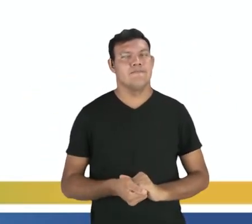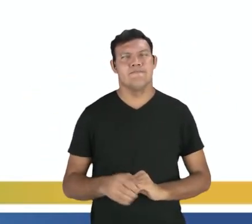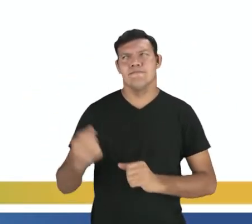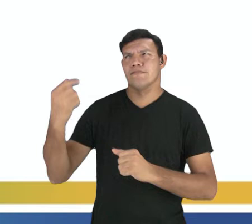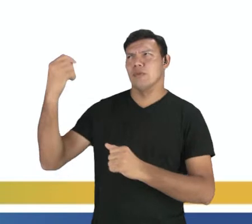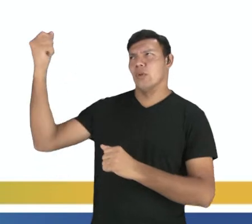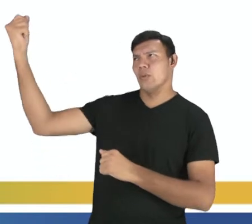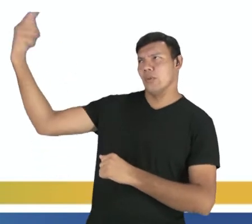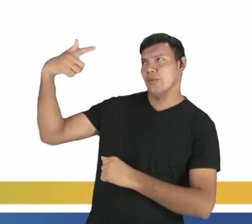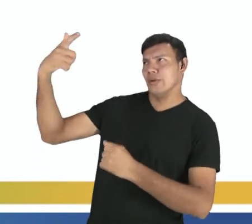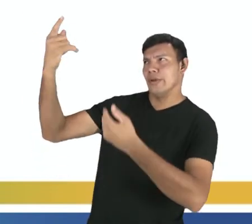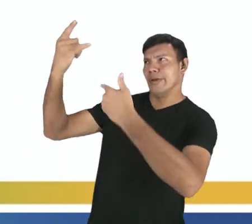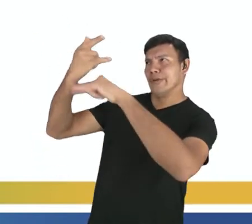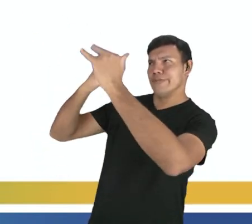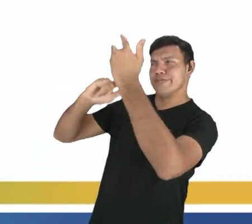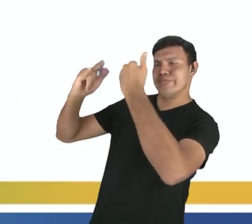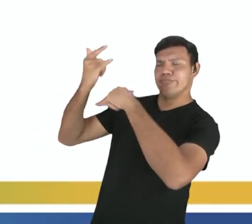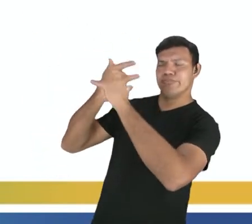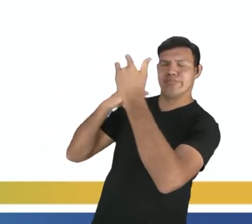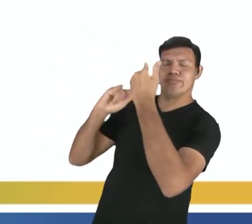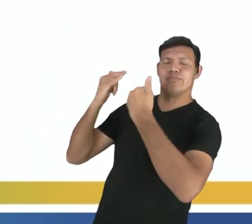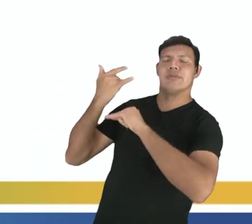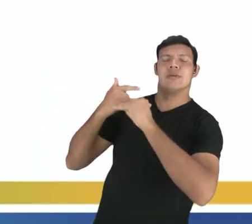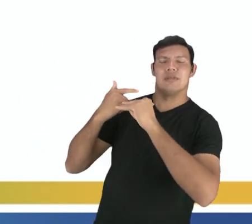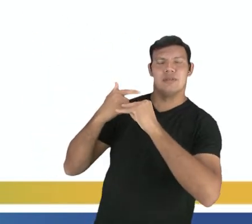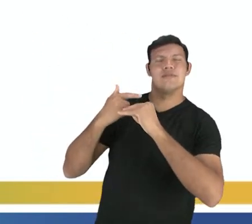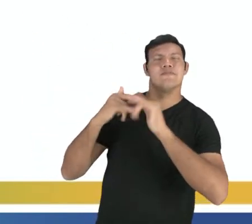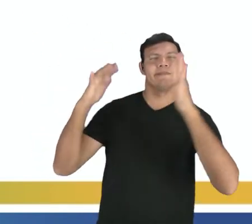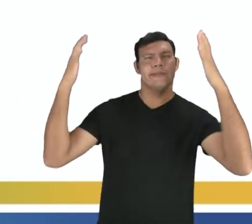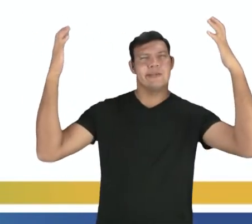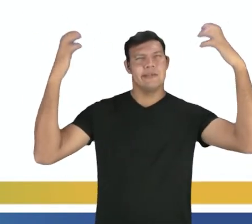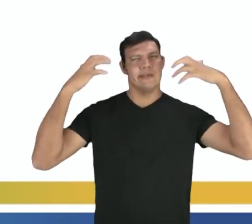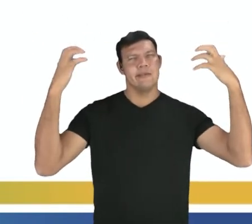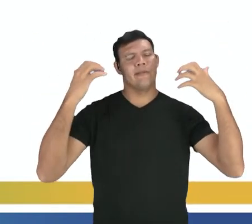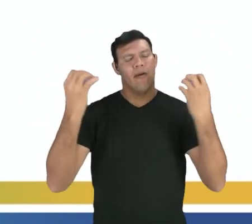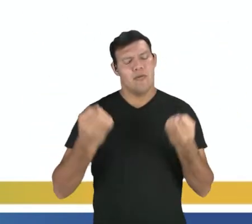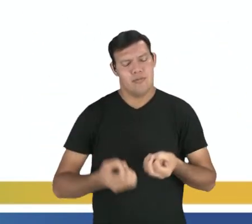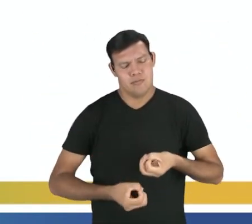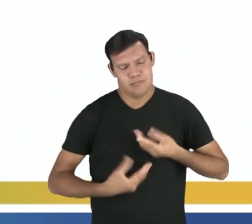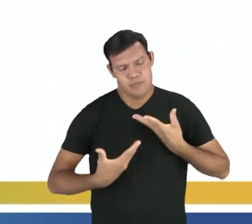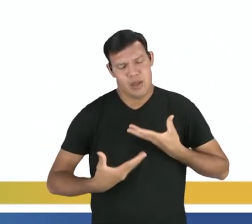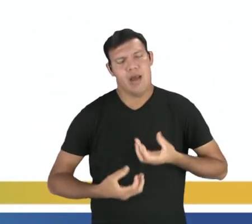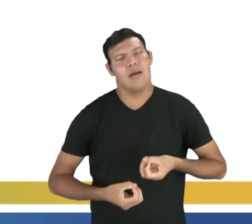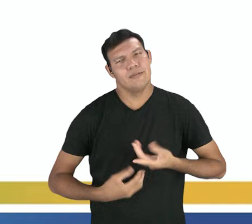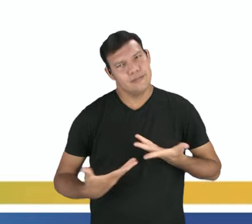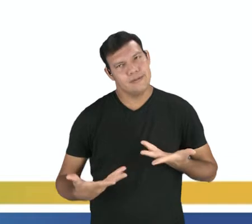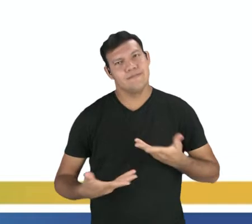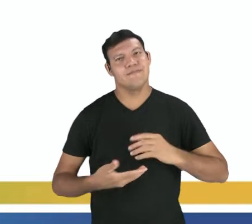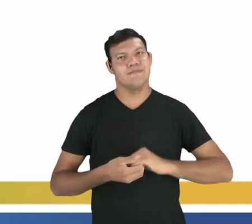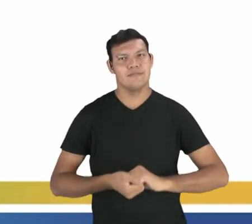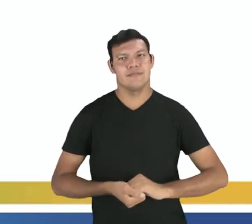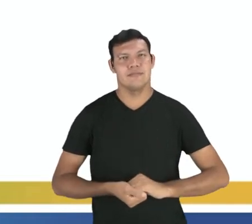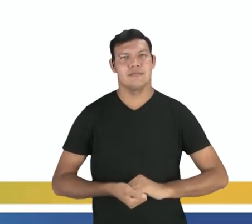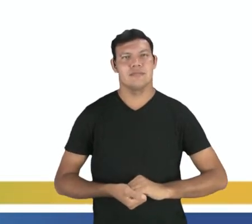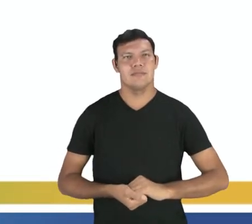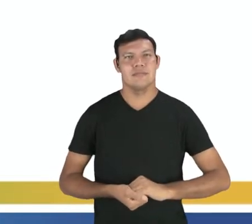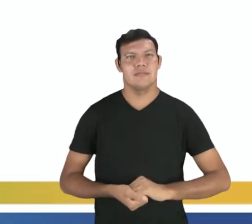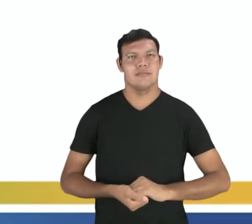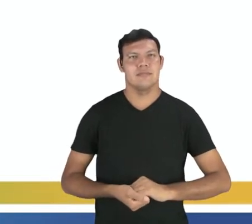sol brilhe, posso sentir a chuva. É bem até poético o nosso exemplo aí de